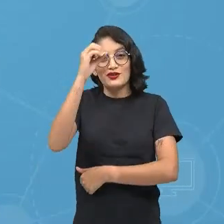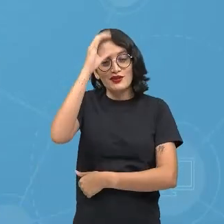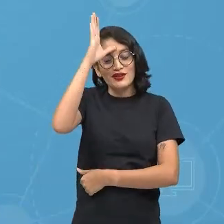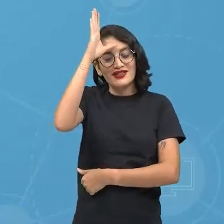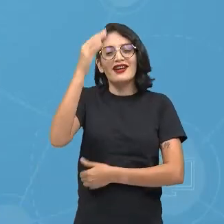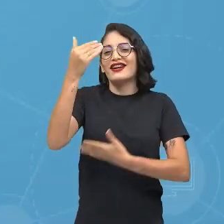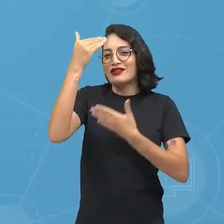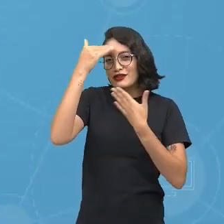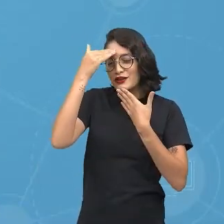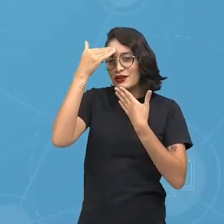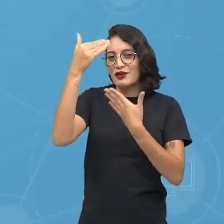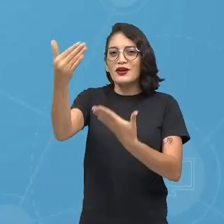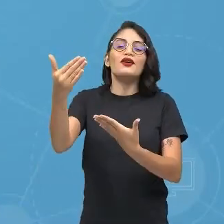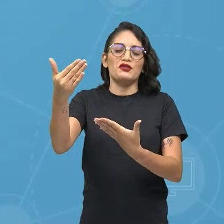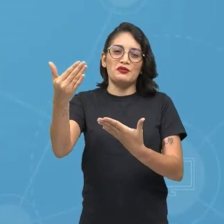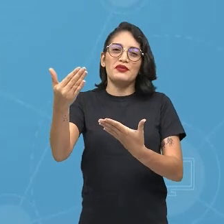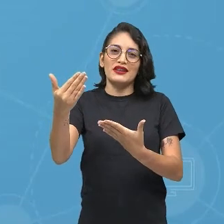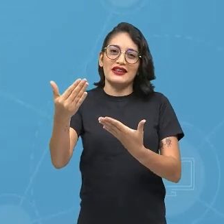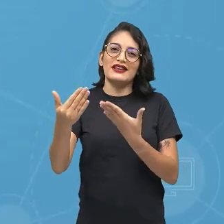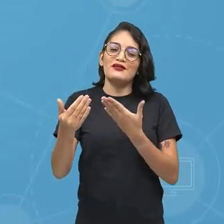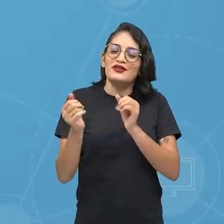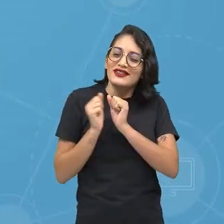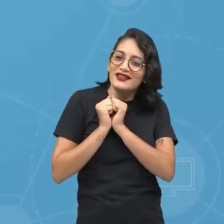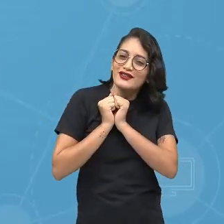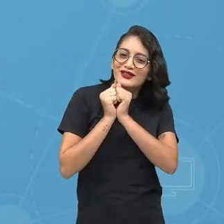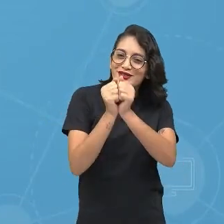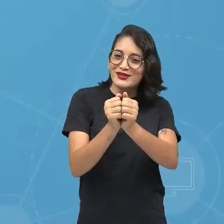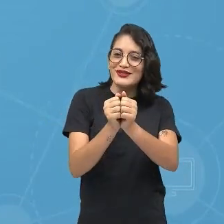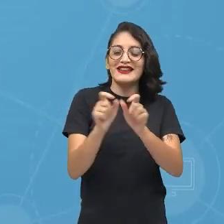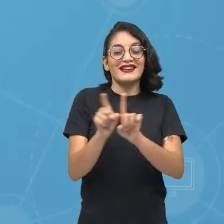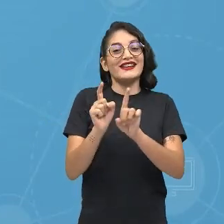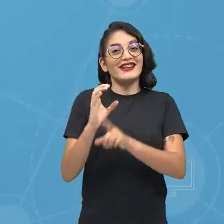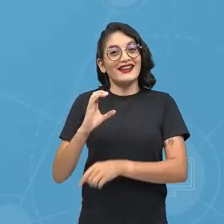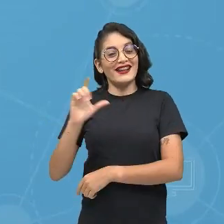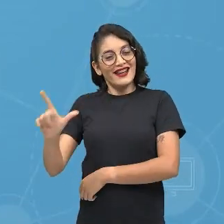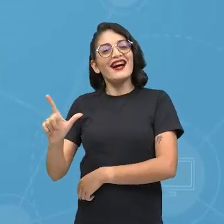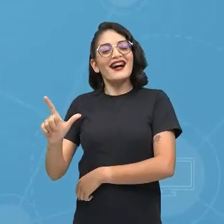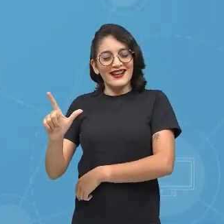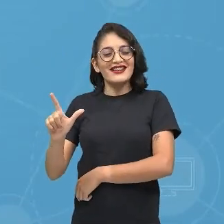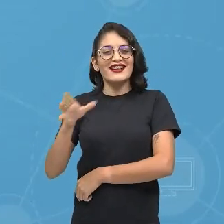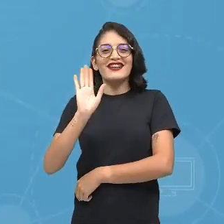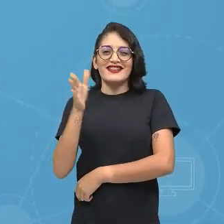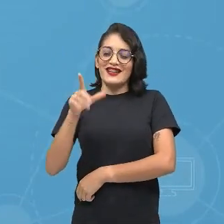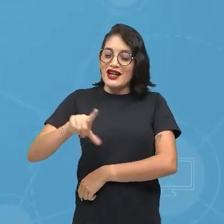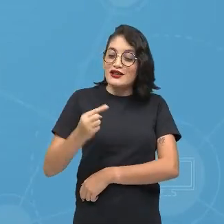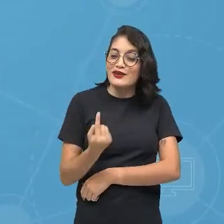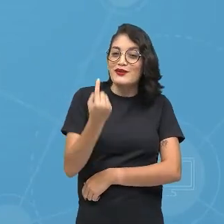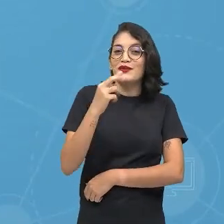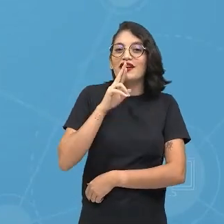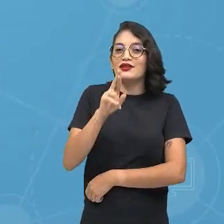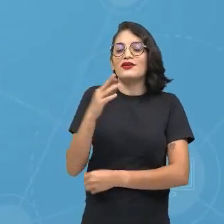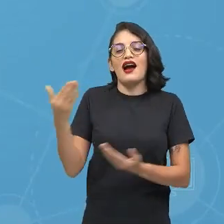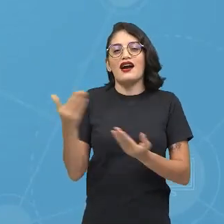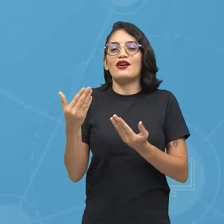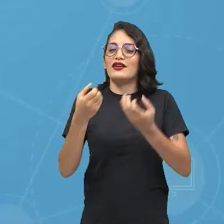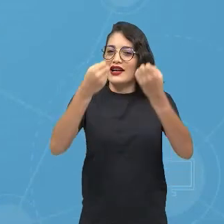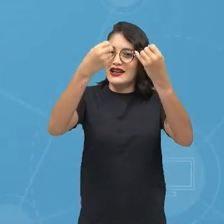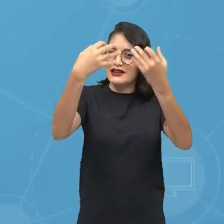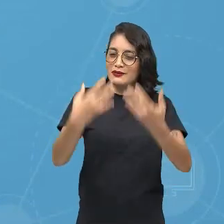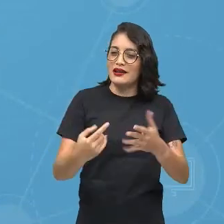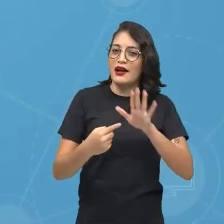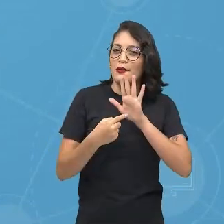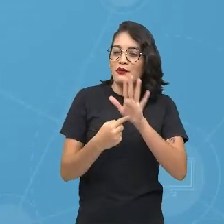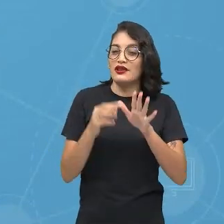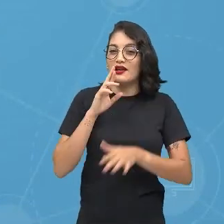Muito obrigado pela sua companhia e, claro, você já escolheu a sua alternativa e nós vamos comentar e apresentar